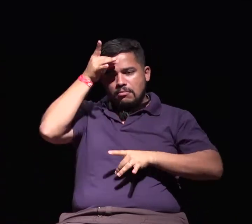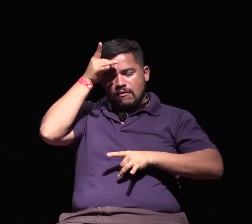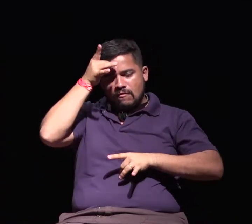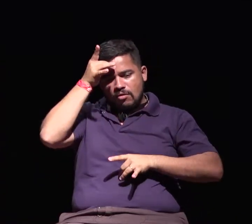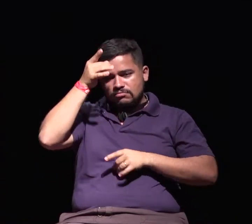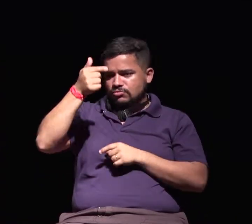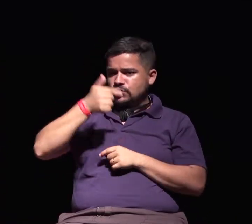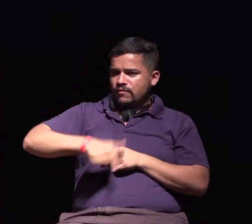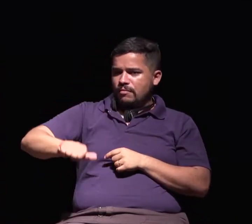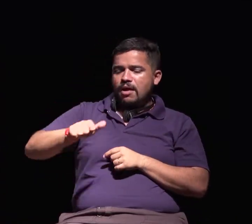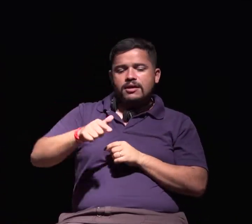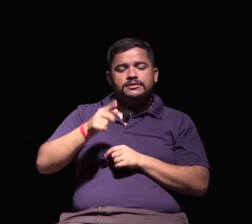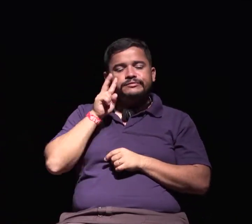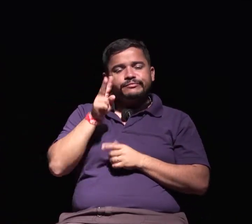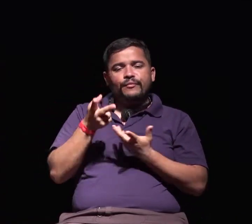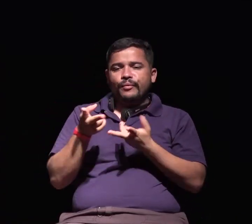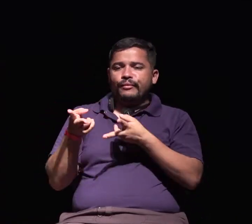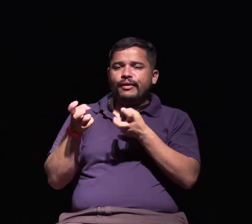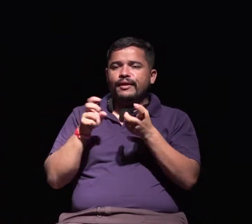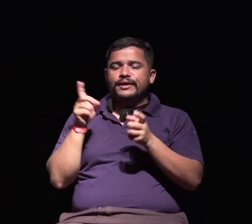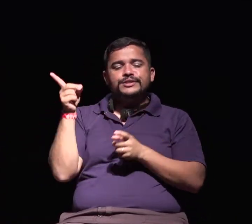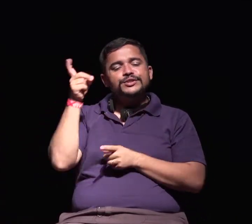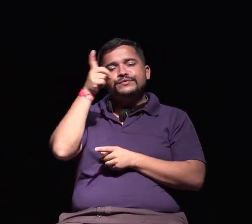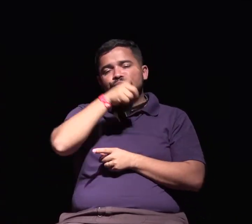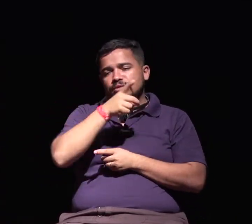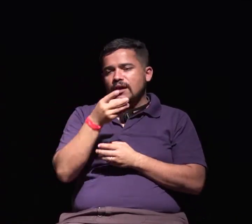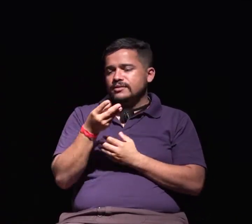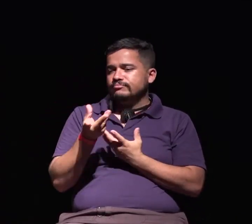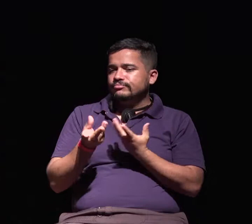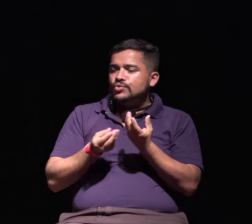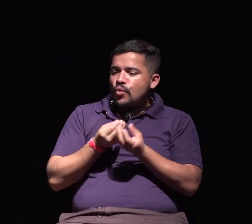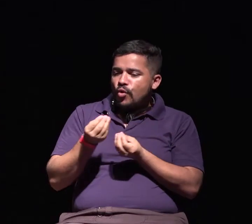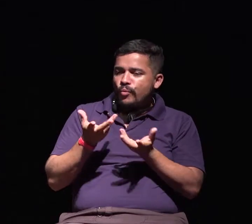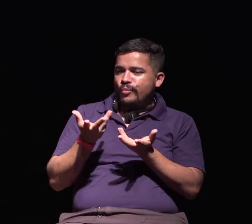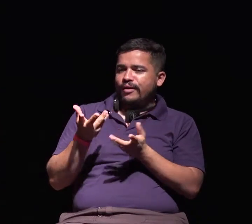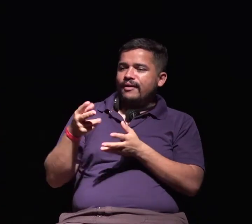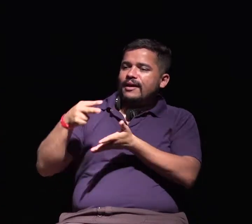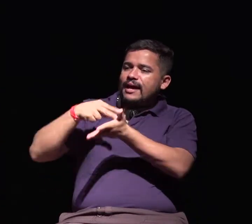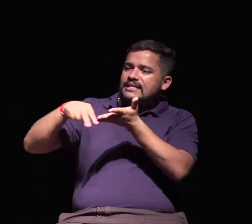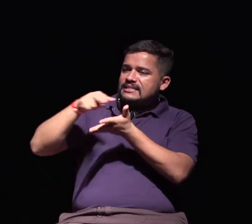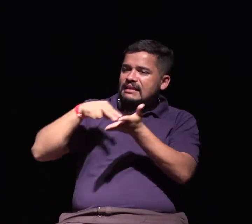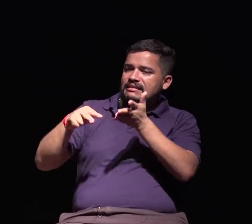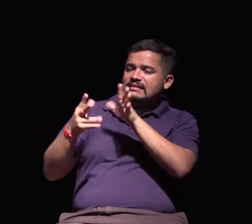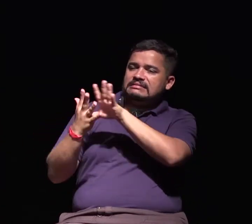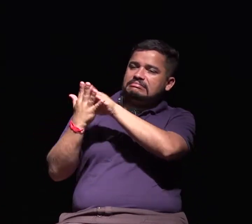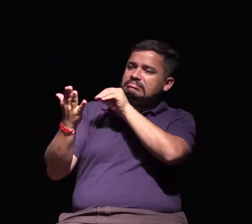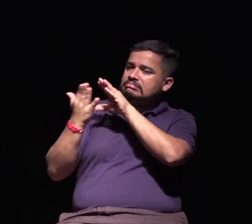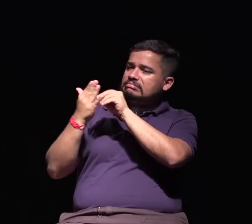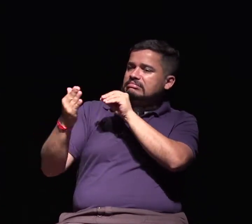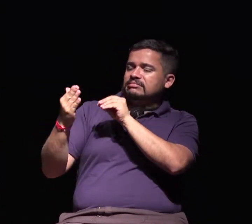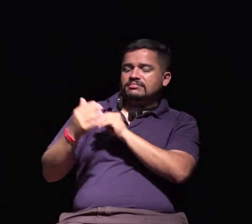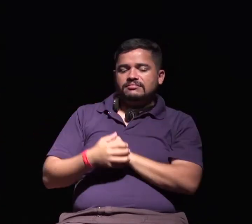mais uma vez, aparece a dificuldade em denominar uma dança que recusa o convencionalismo do termo.